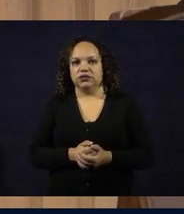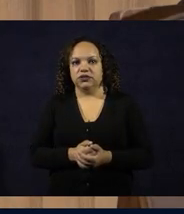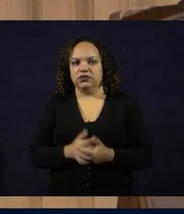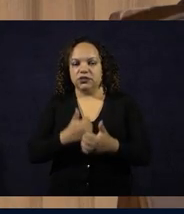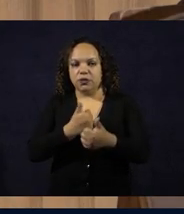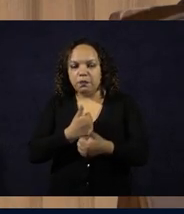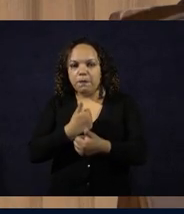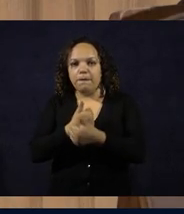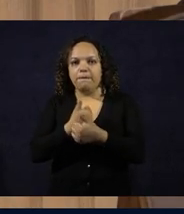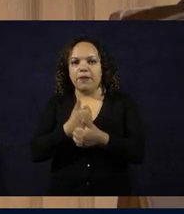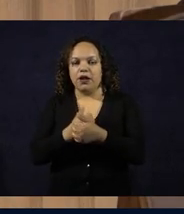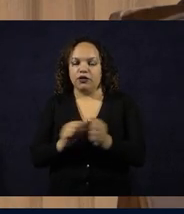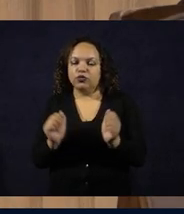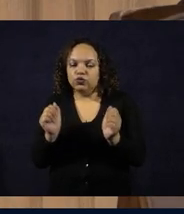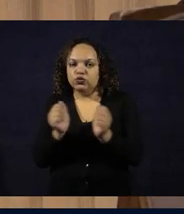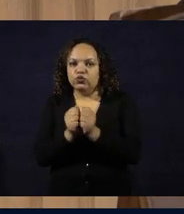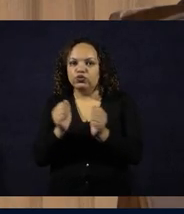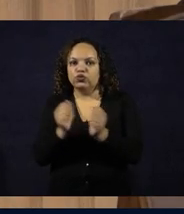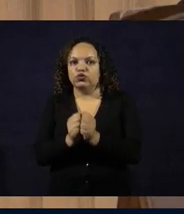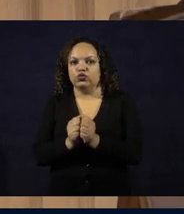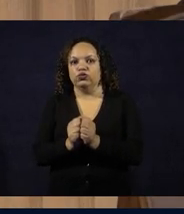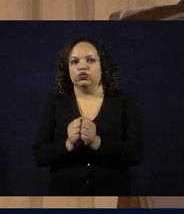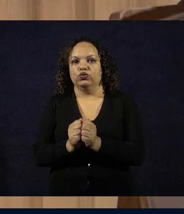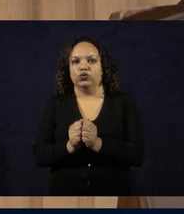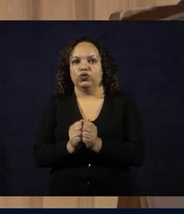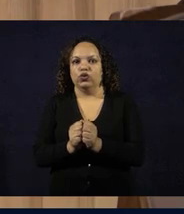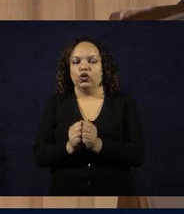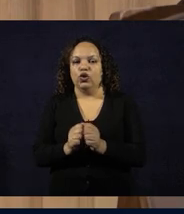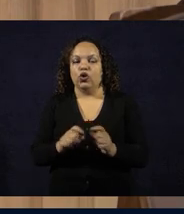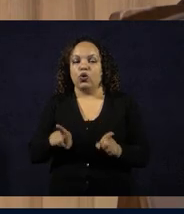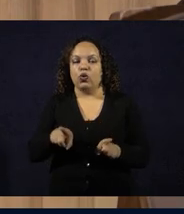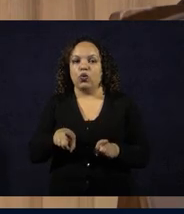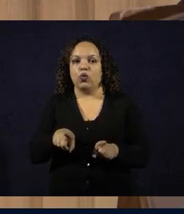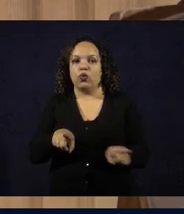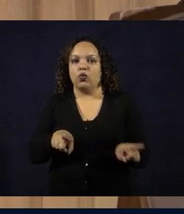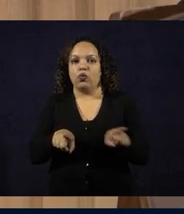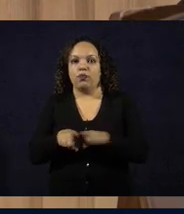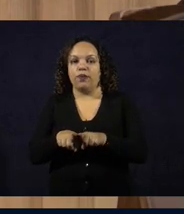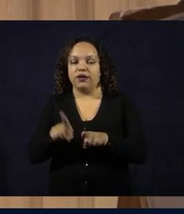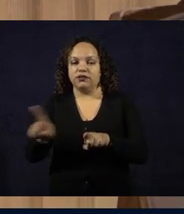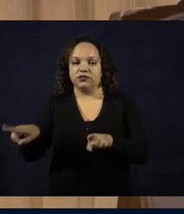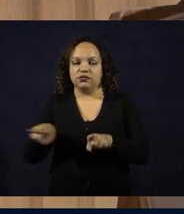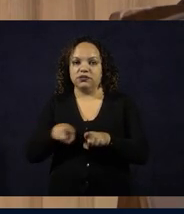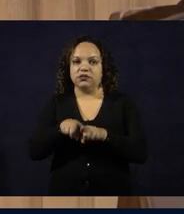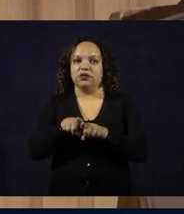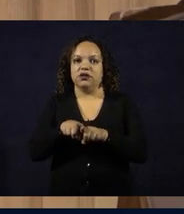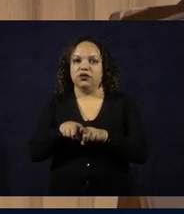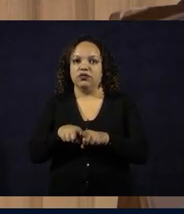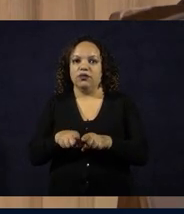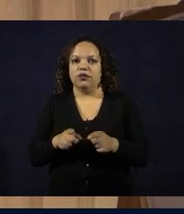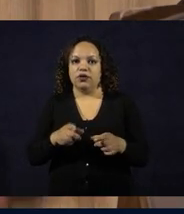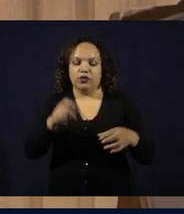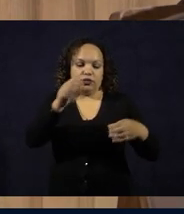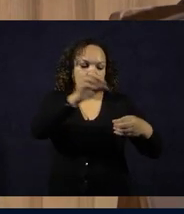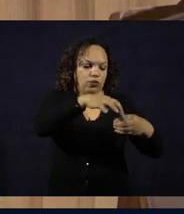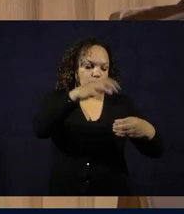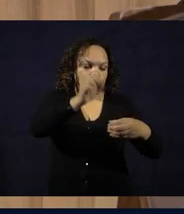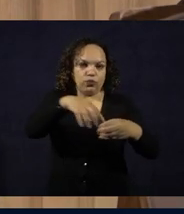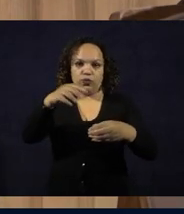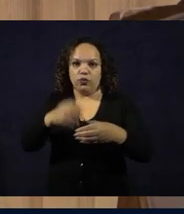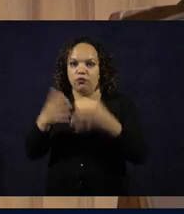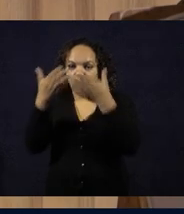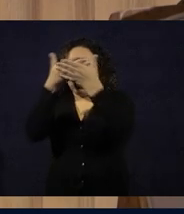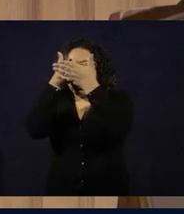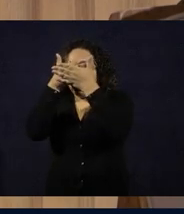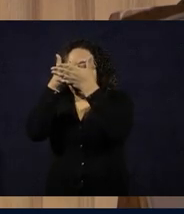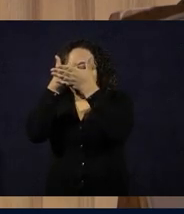estar próximo do nosso cliente não é porque a gente produz commodity que a gente vai fechar os olhos